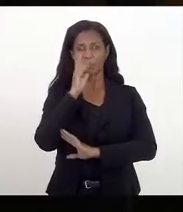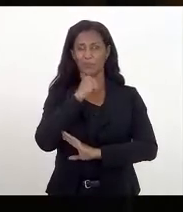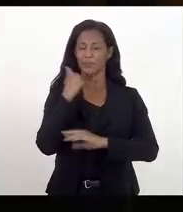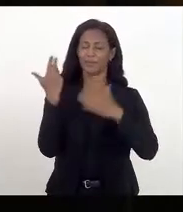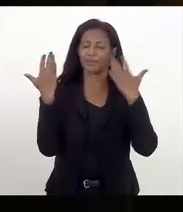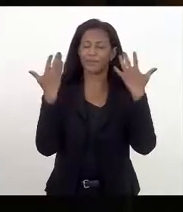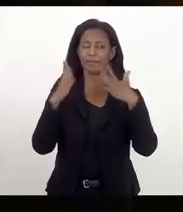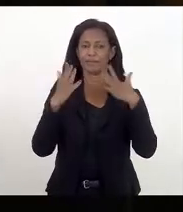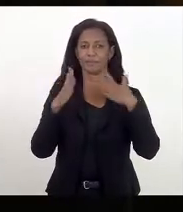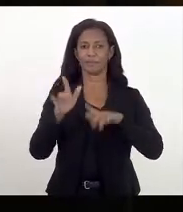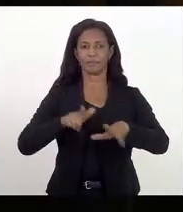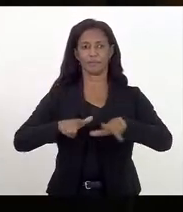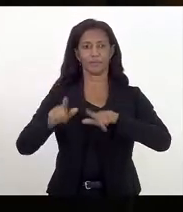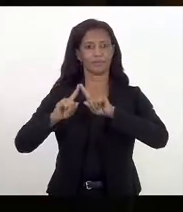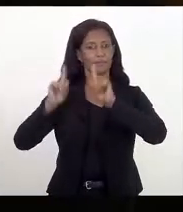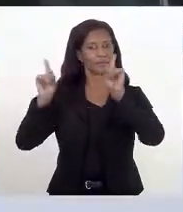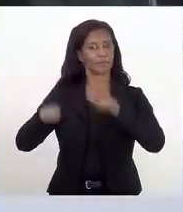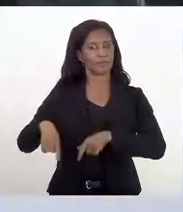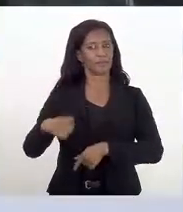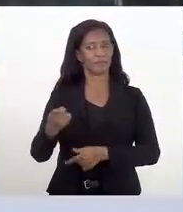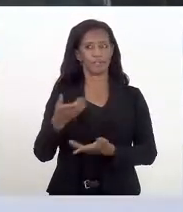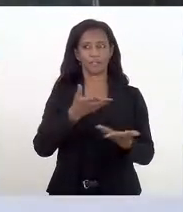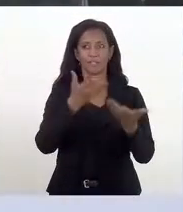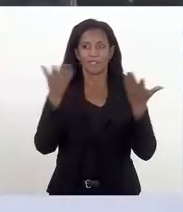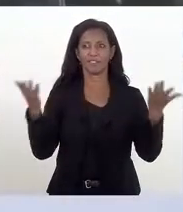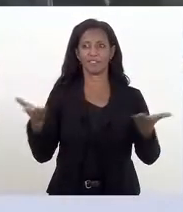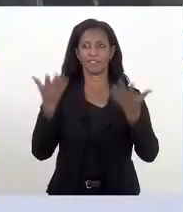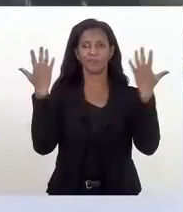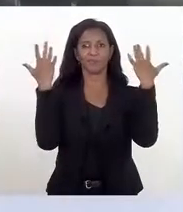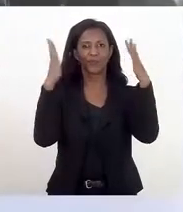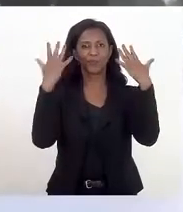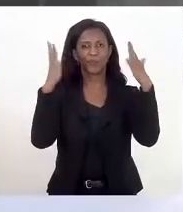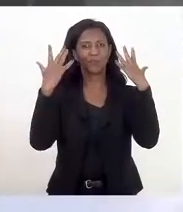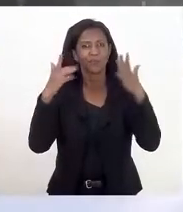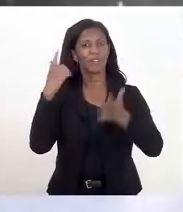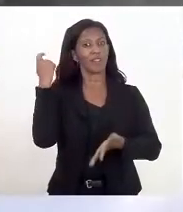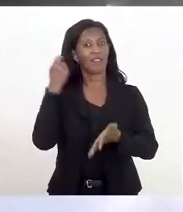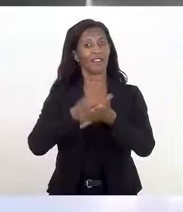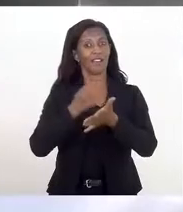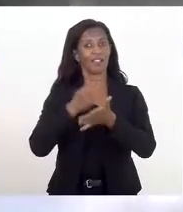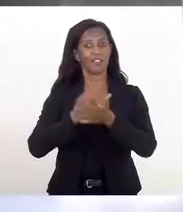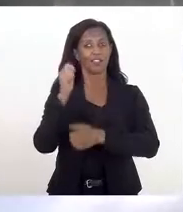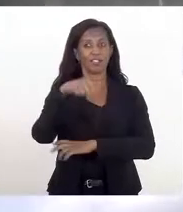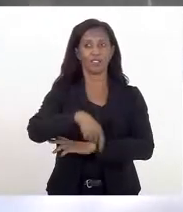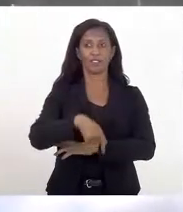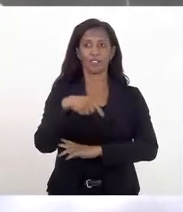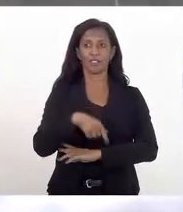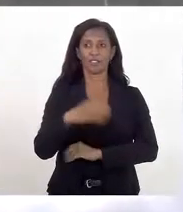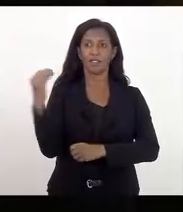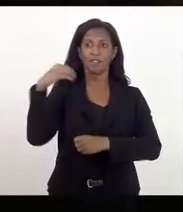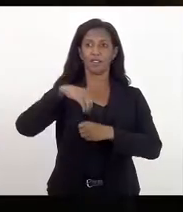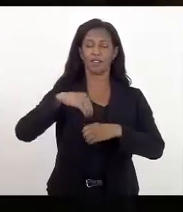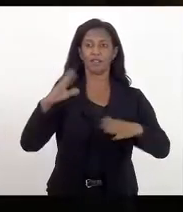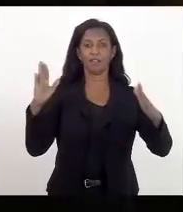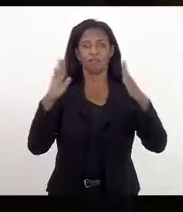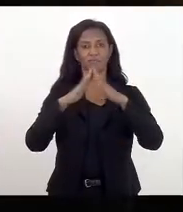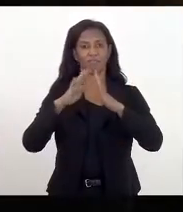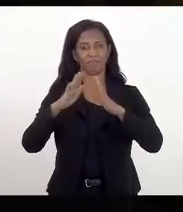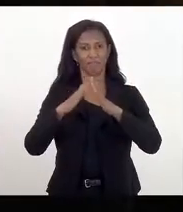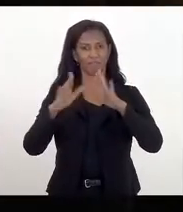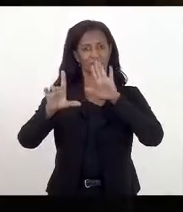parabenizar os servidores e as servidoras e garantir aqui, dentro dessa casa